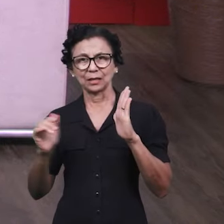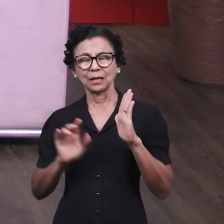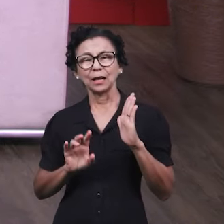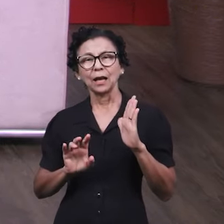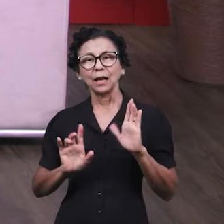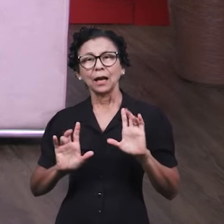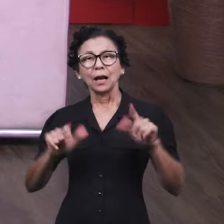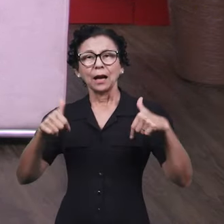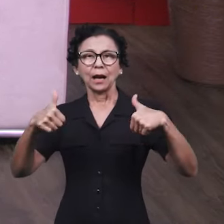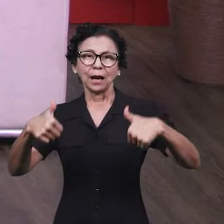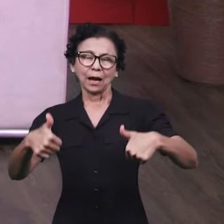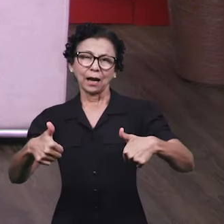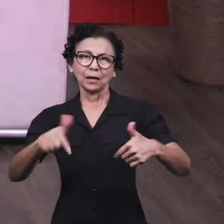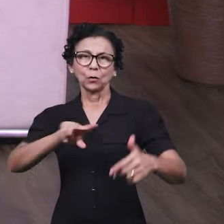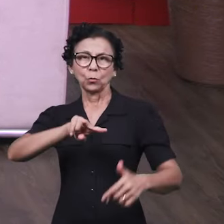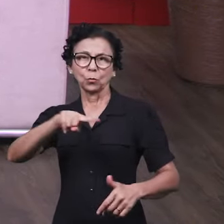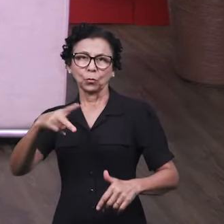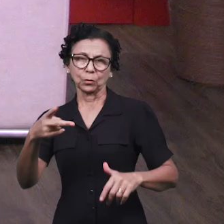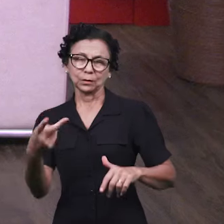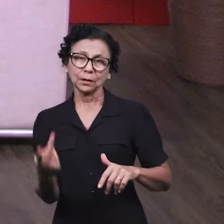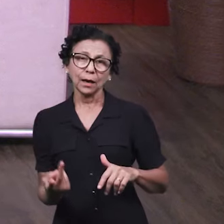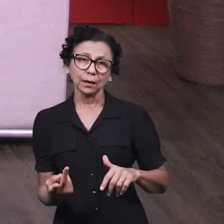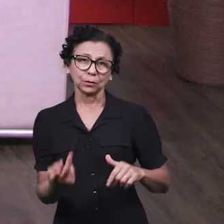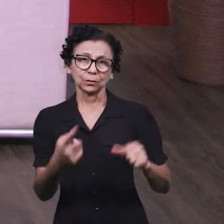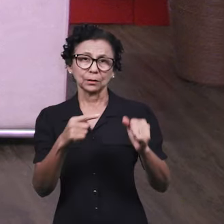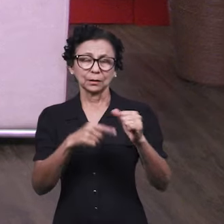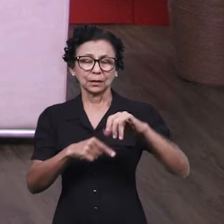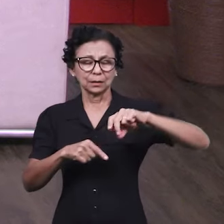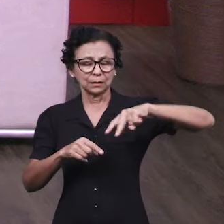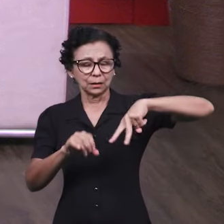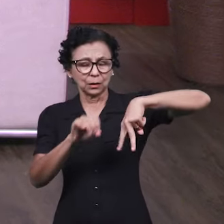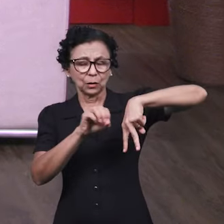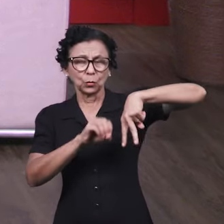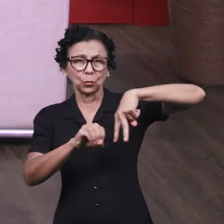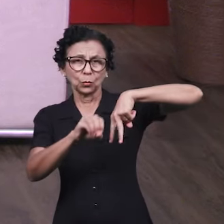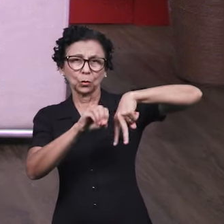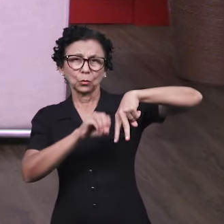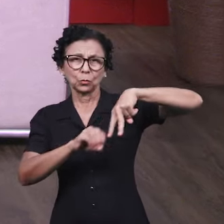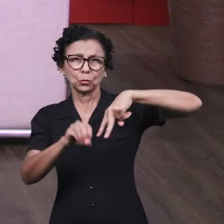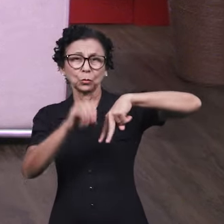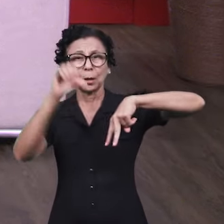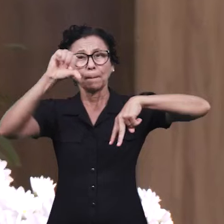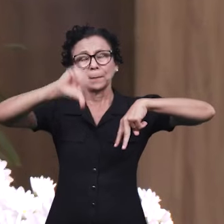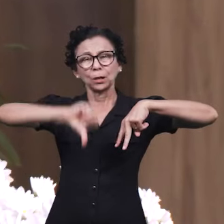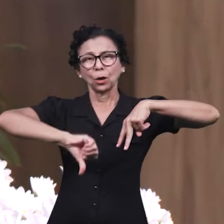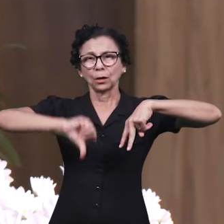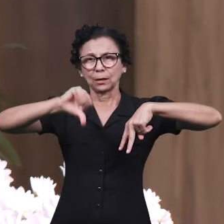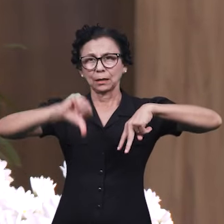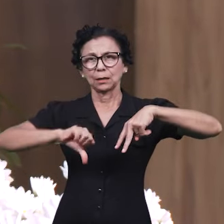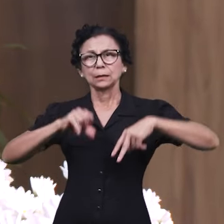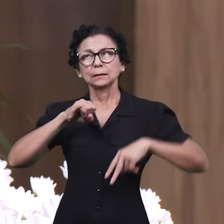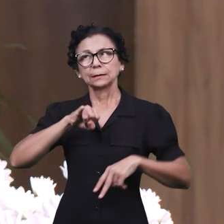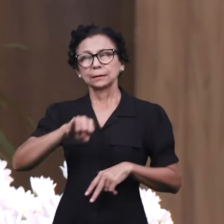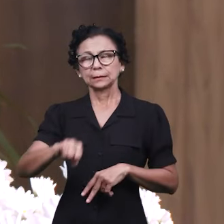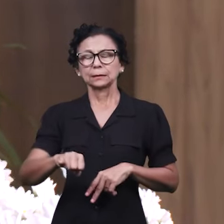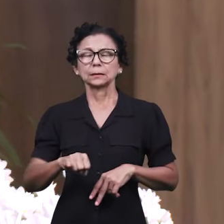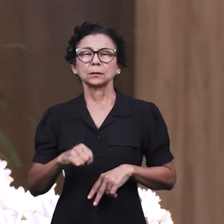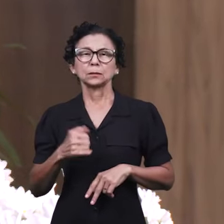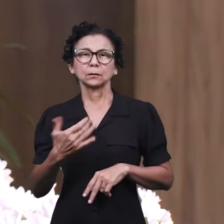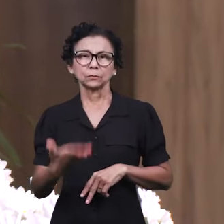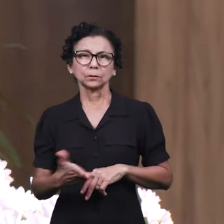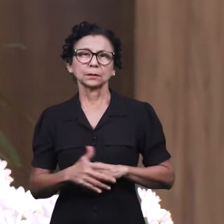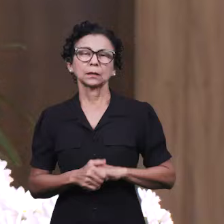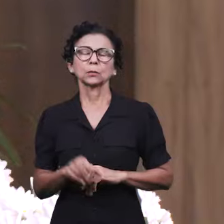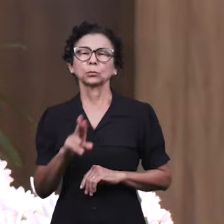regenere ou ela morra ali durante de tratamento se a gente realiza esses tratamentos estéticos eh seja injetáveis ou não com